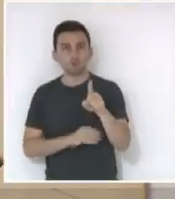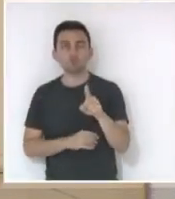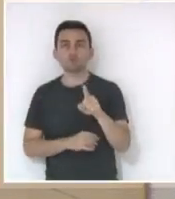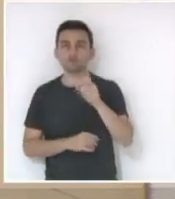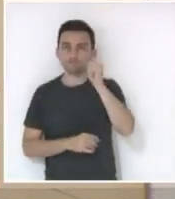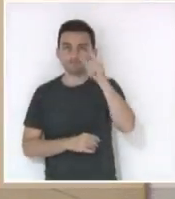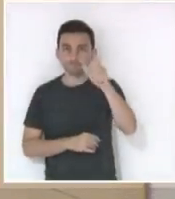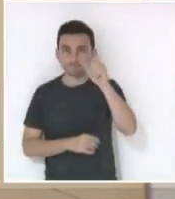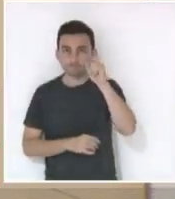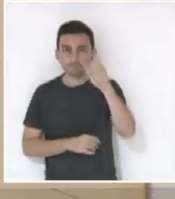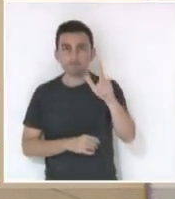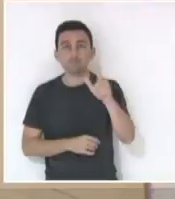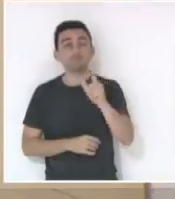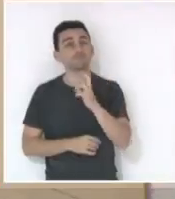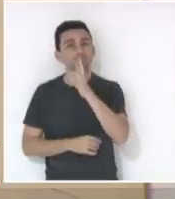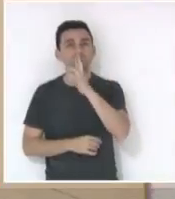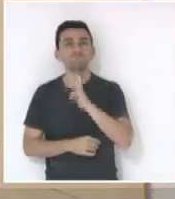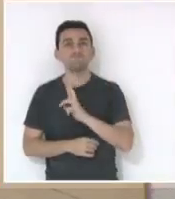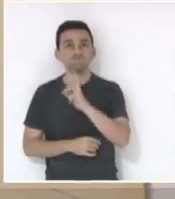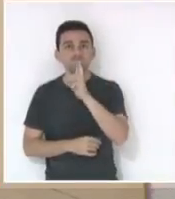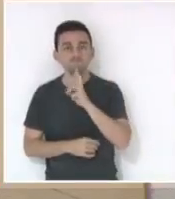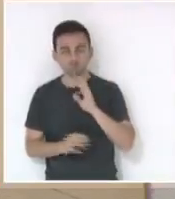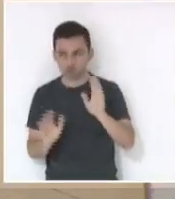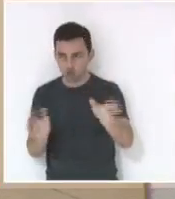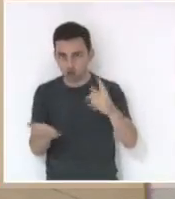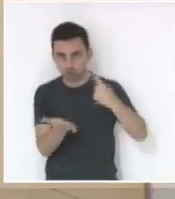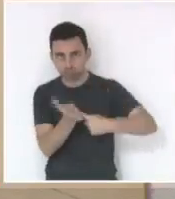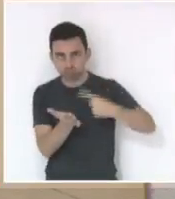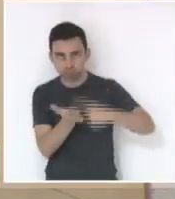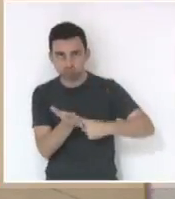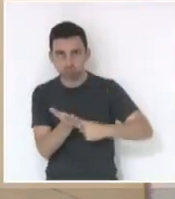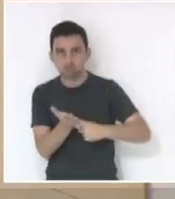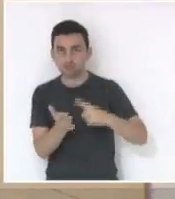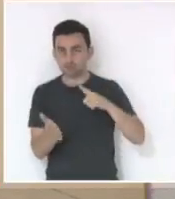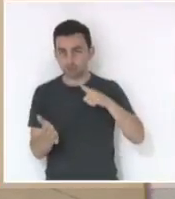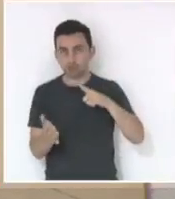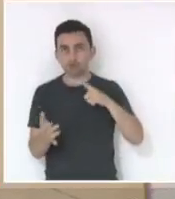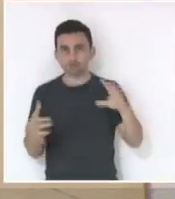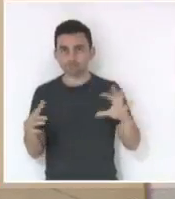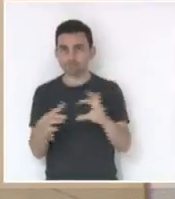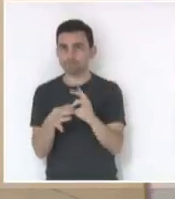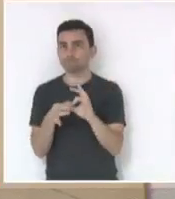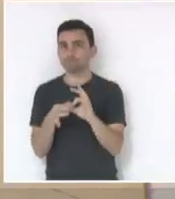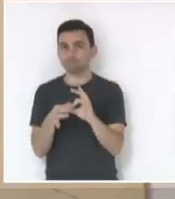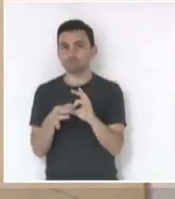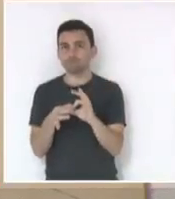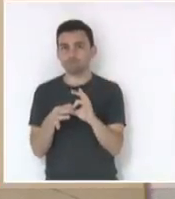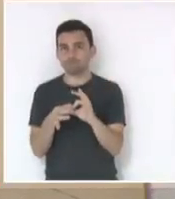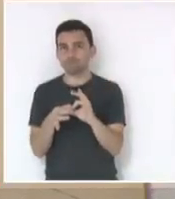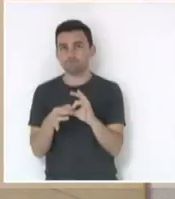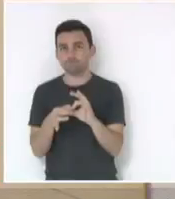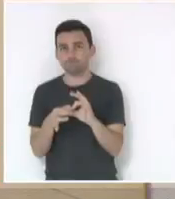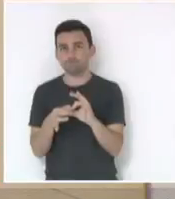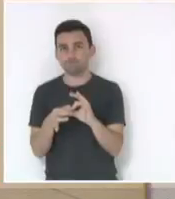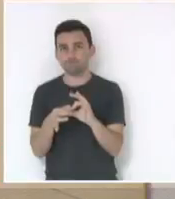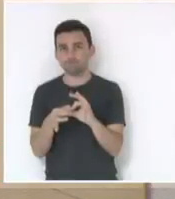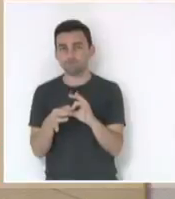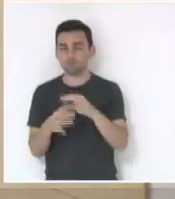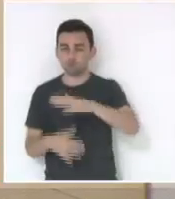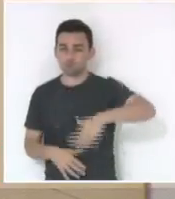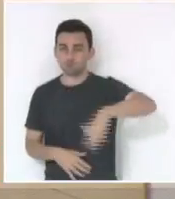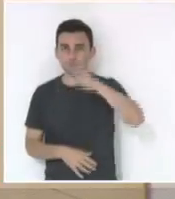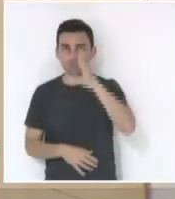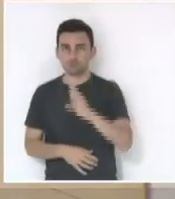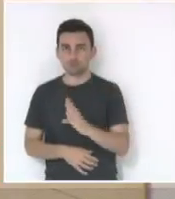Valdugo e ao deputado Minotto se chegaram a um acordo, já que há uma coligação, principalmente no cenário nacional.